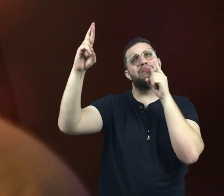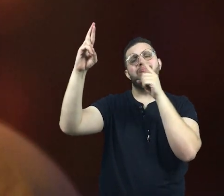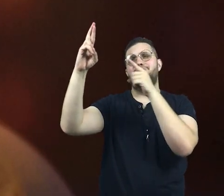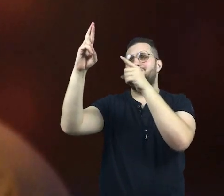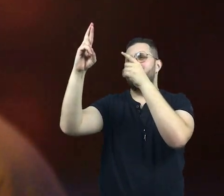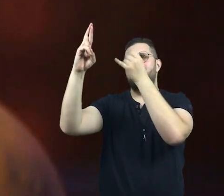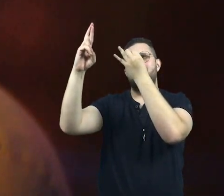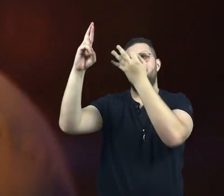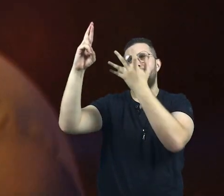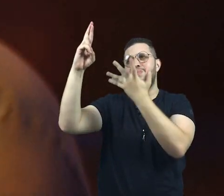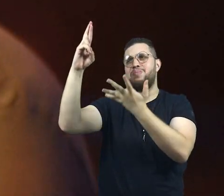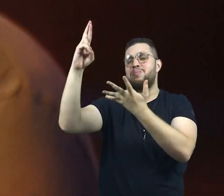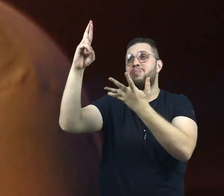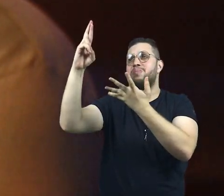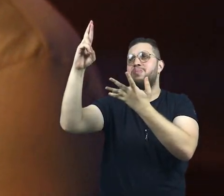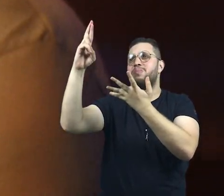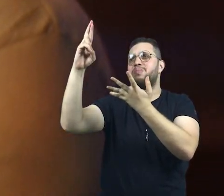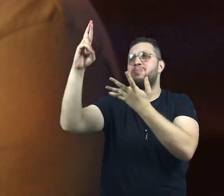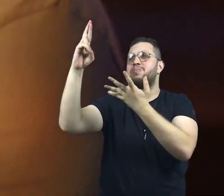formoso.